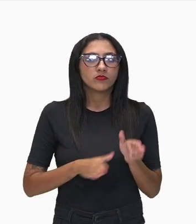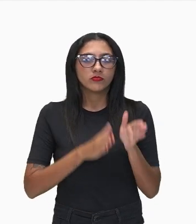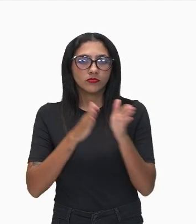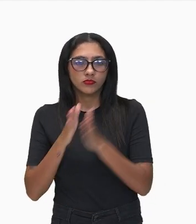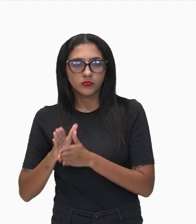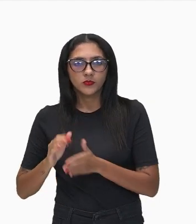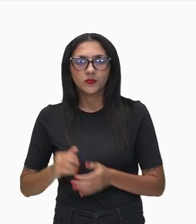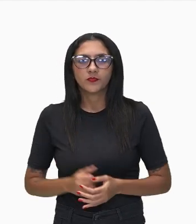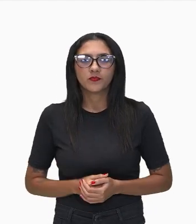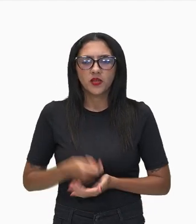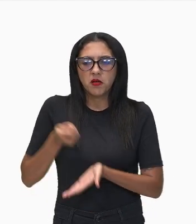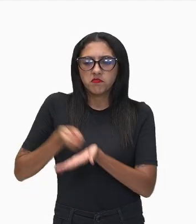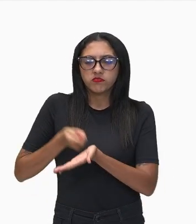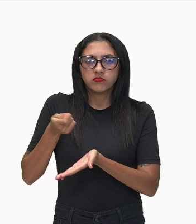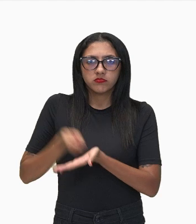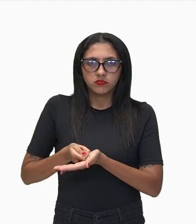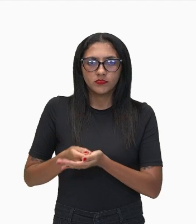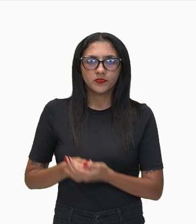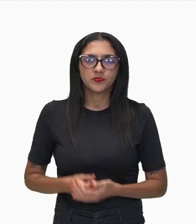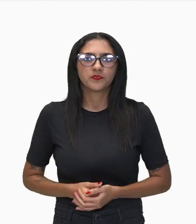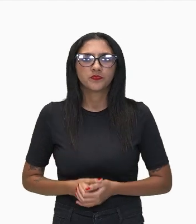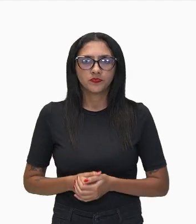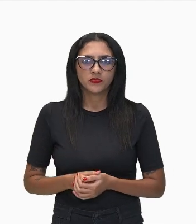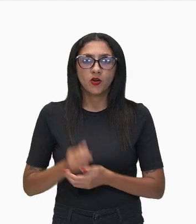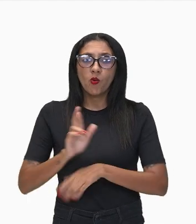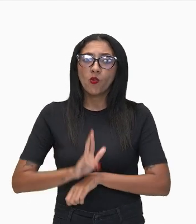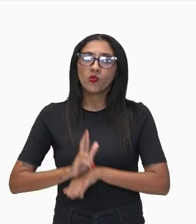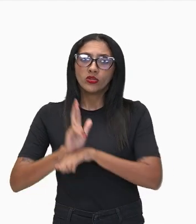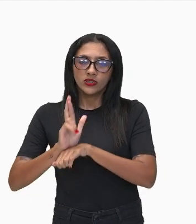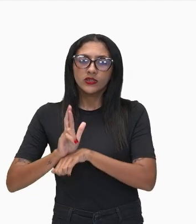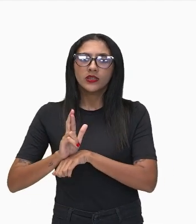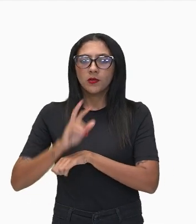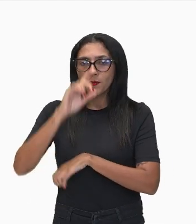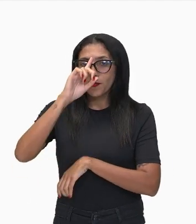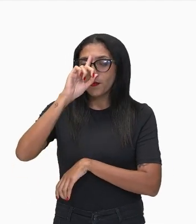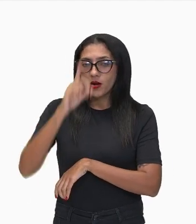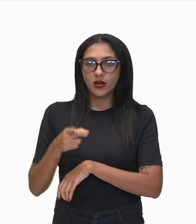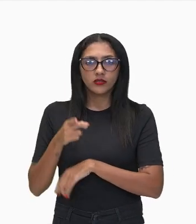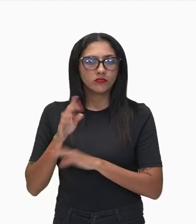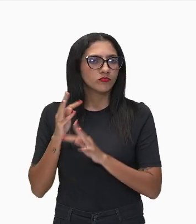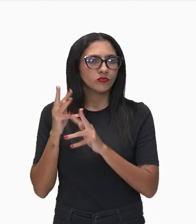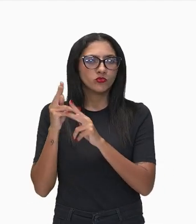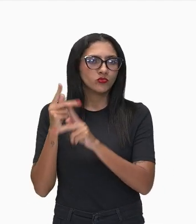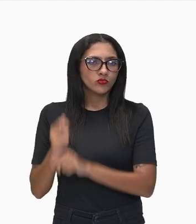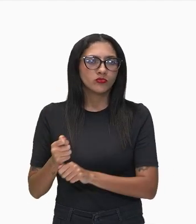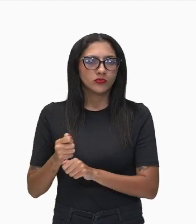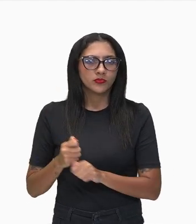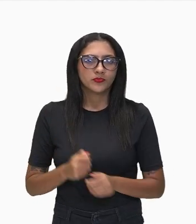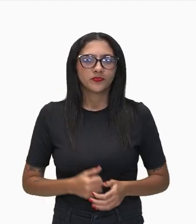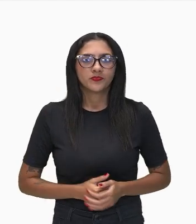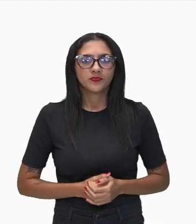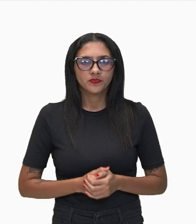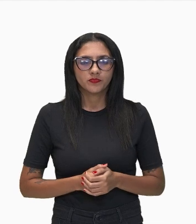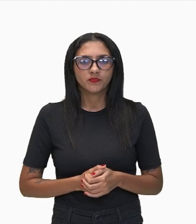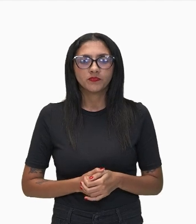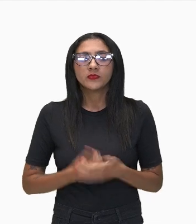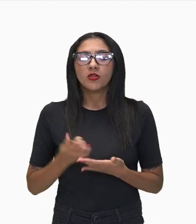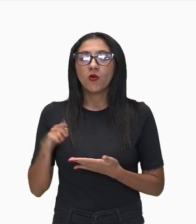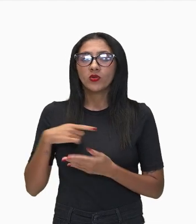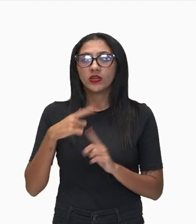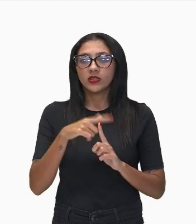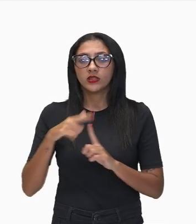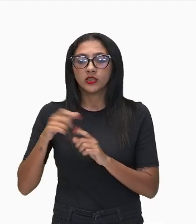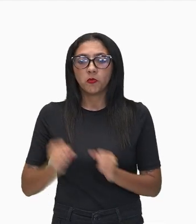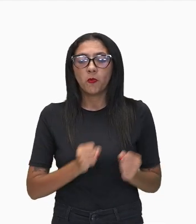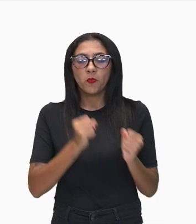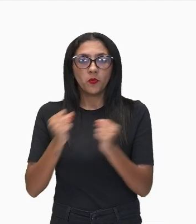O monarca, ele exerce as funções de chefe de governo e de chefe de Estado. Então, quer dizer que numa monarquia autoritária, o poder, ele